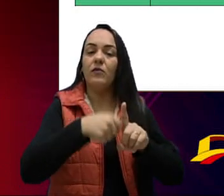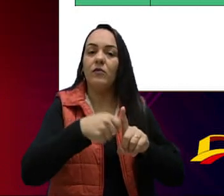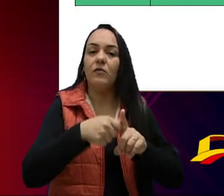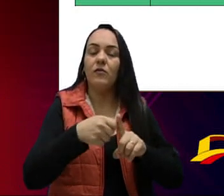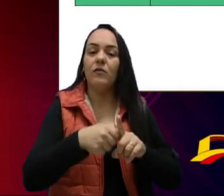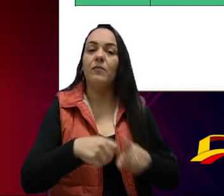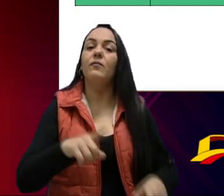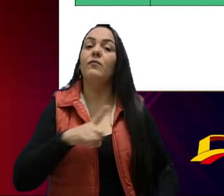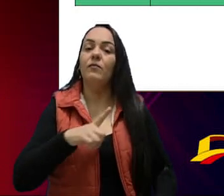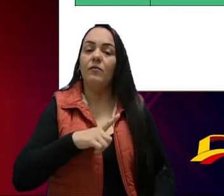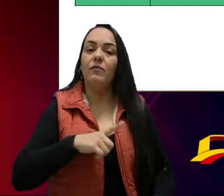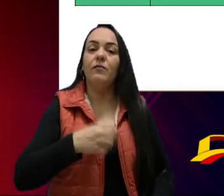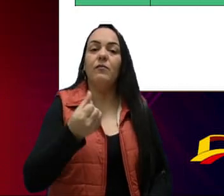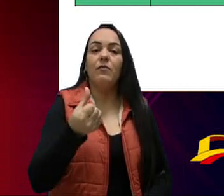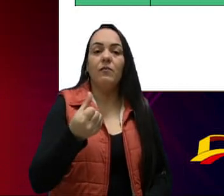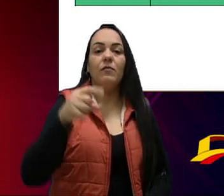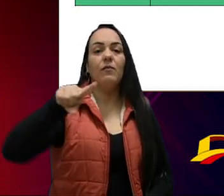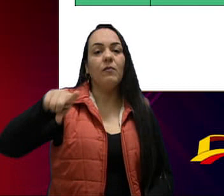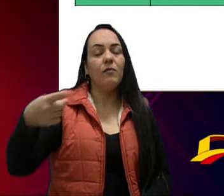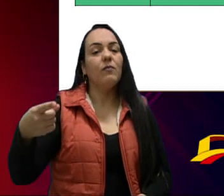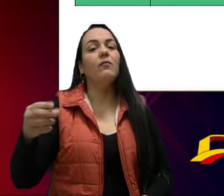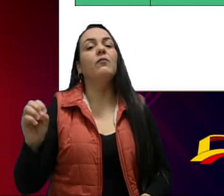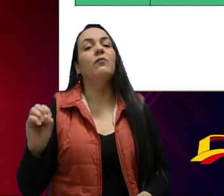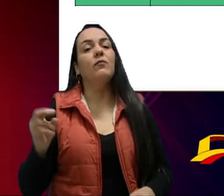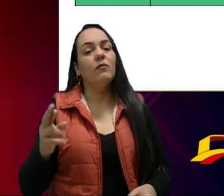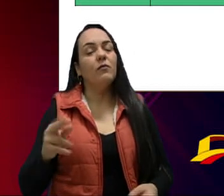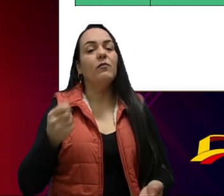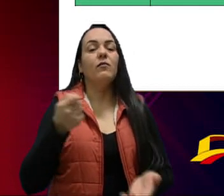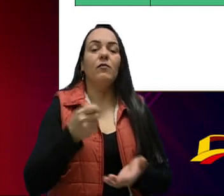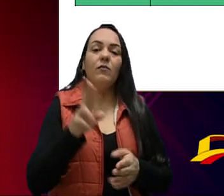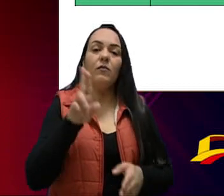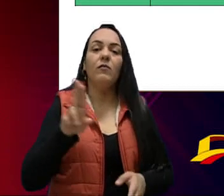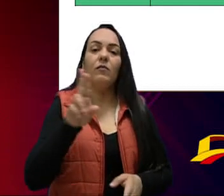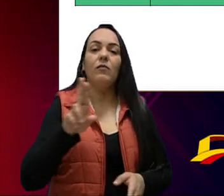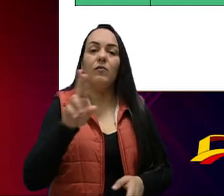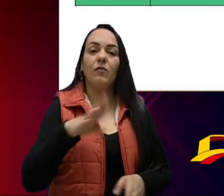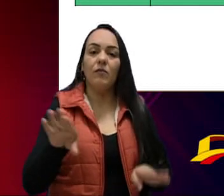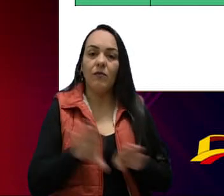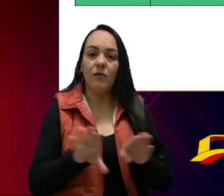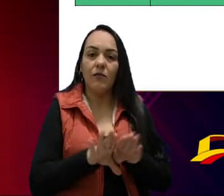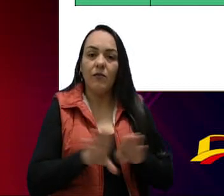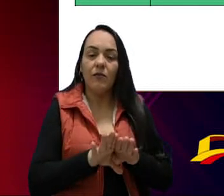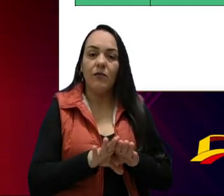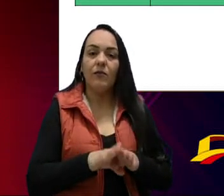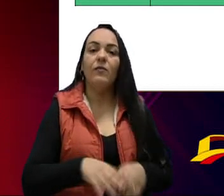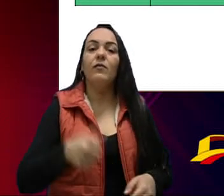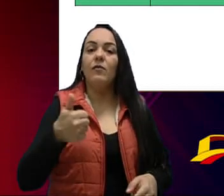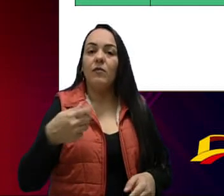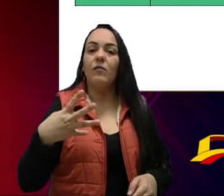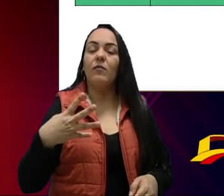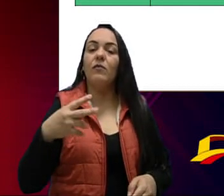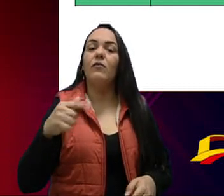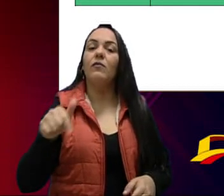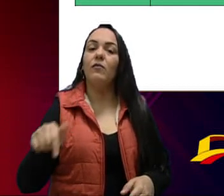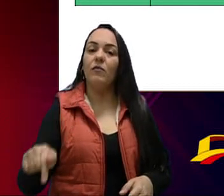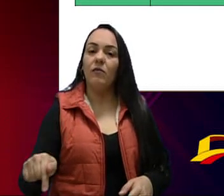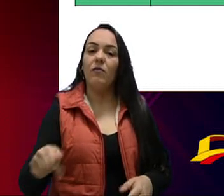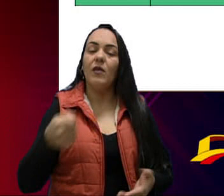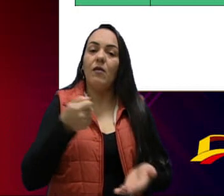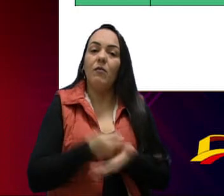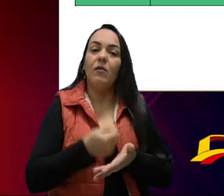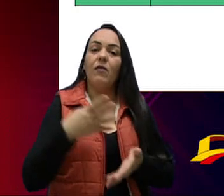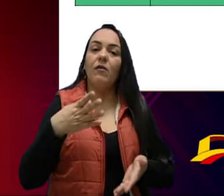milhões é isso vocês tinha lá uma previsão de 161 milhões de gastos empenhou 147 pagou e